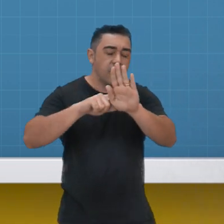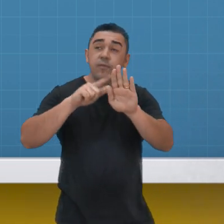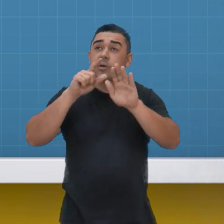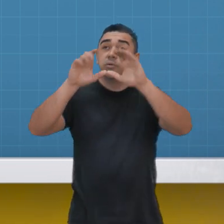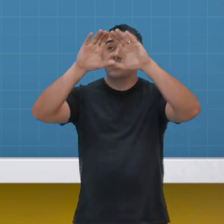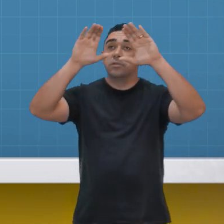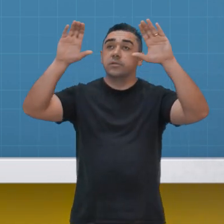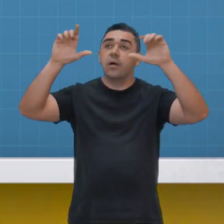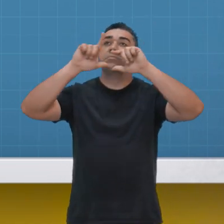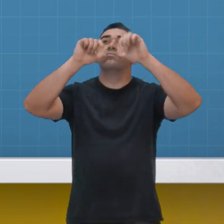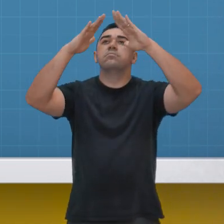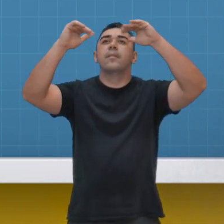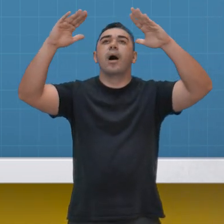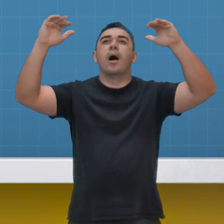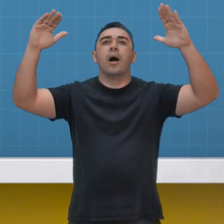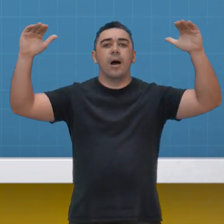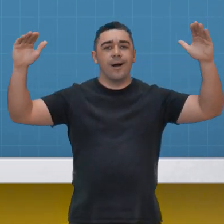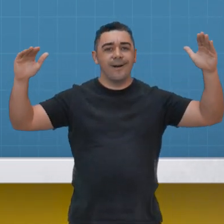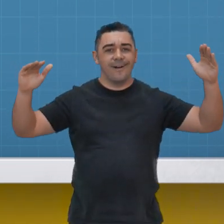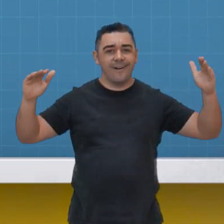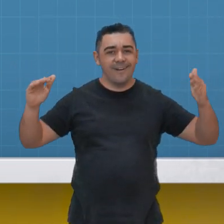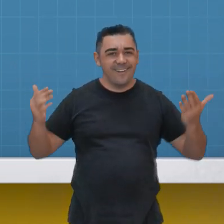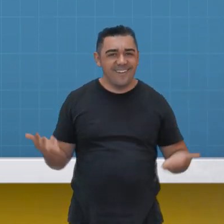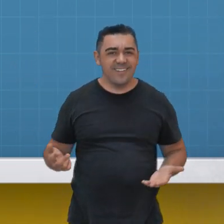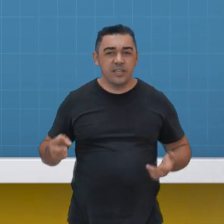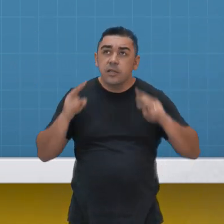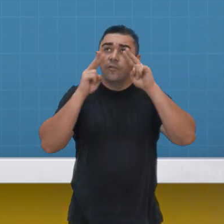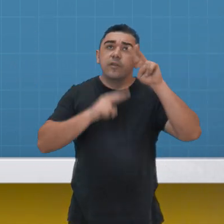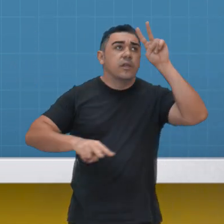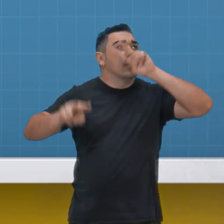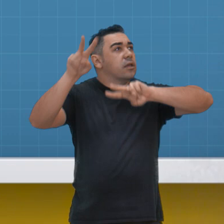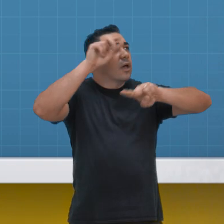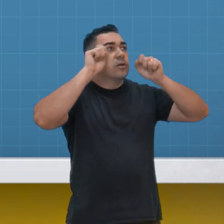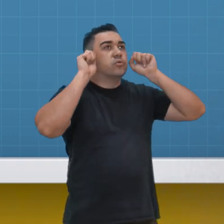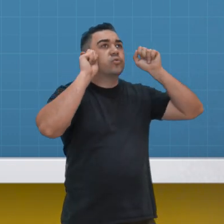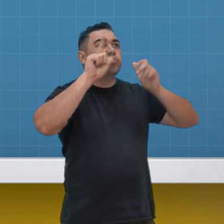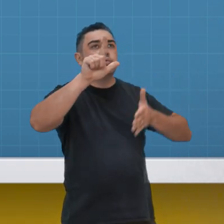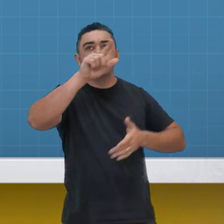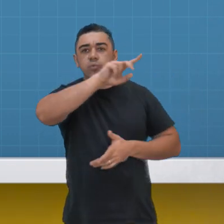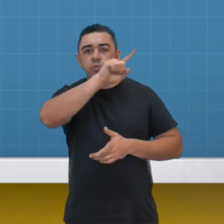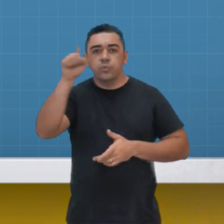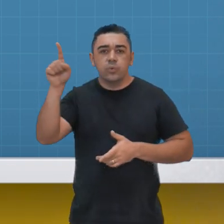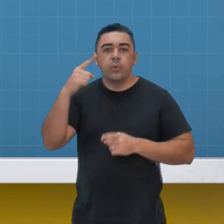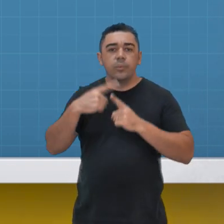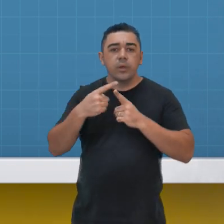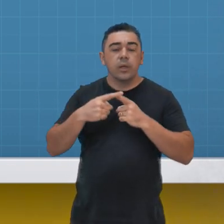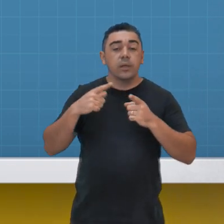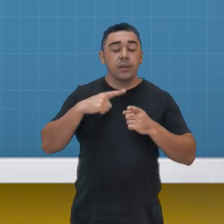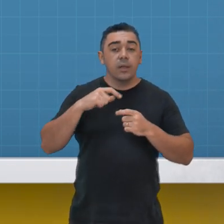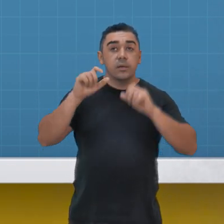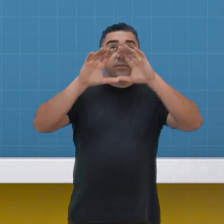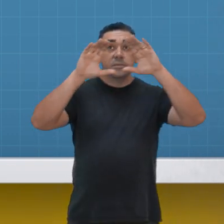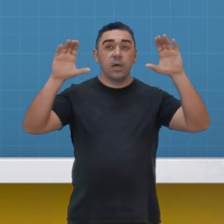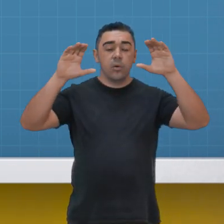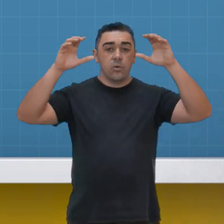você vai ver de mar lá em Brasília? O céu. E por quê? Porque lá